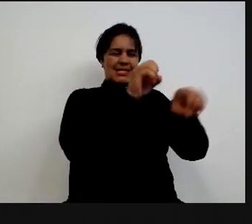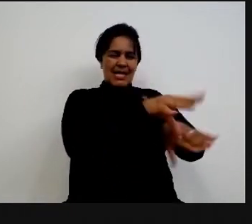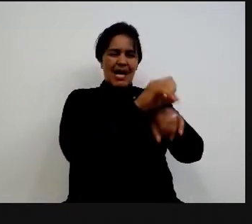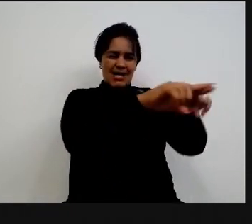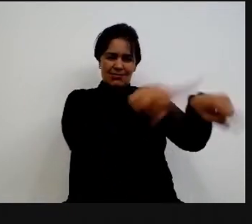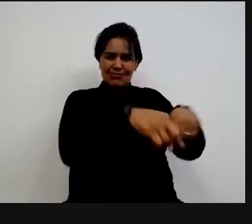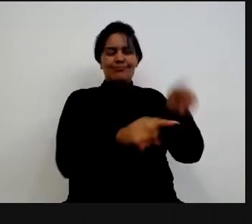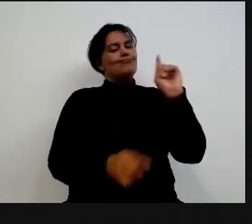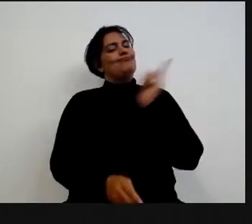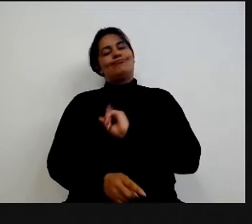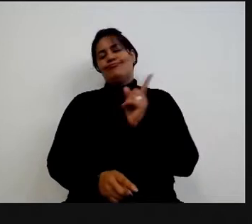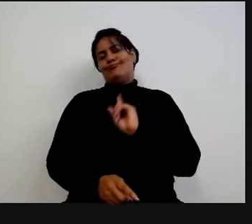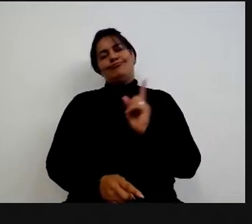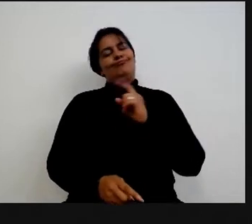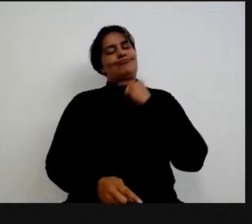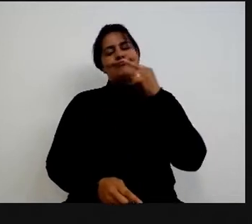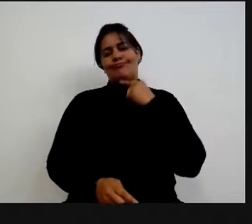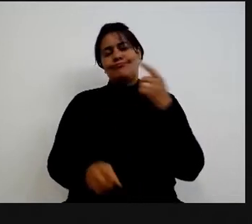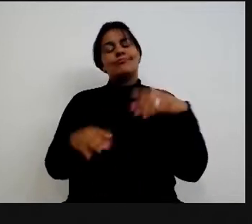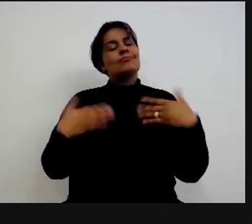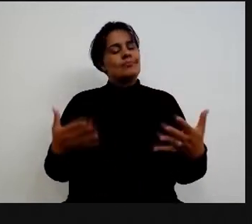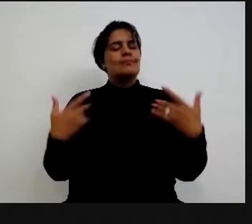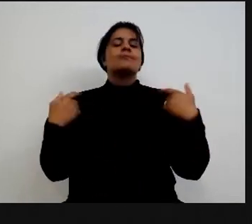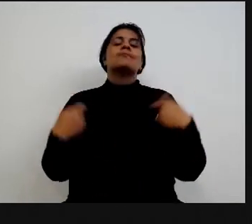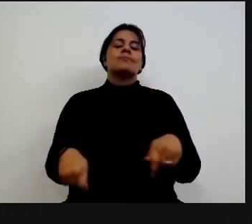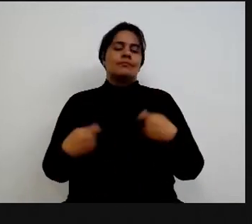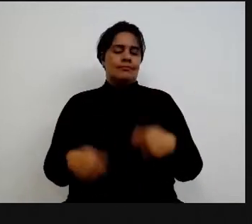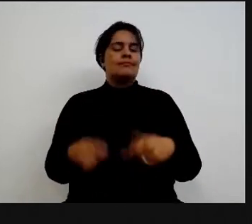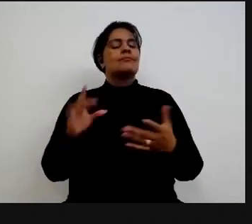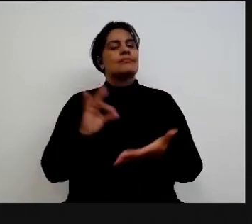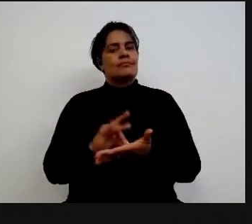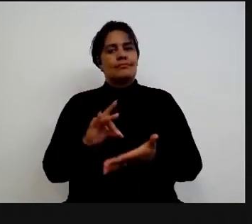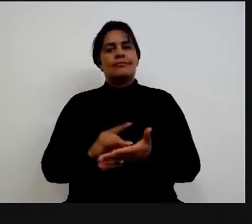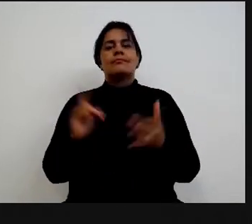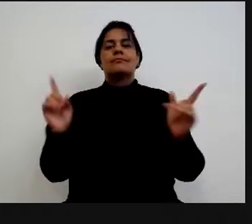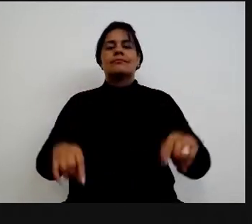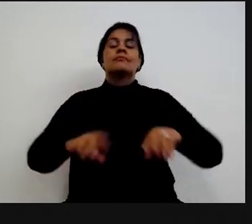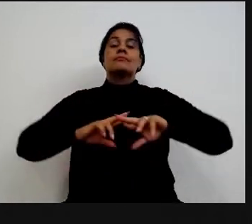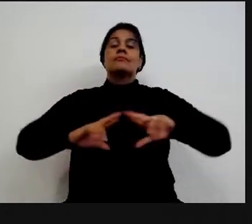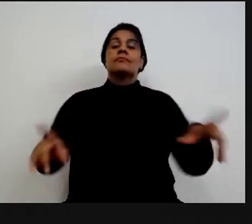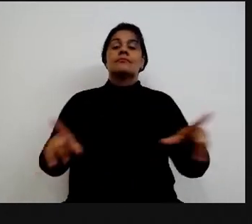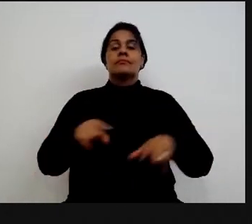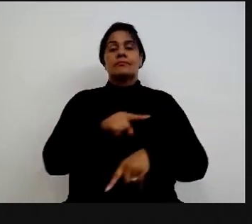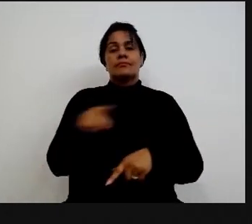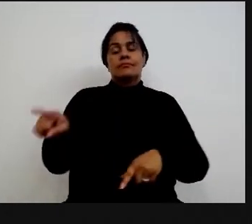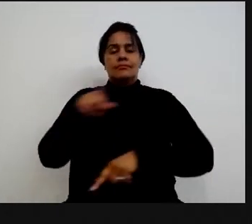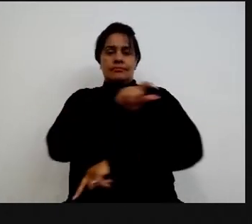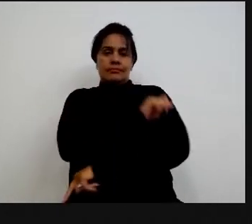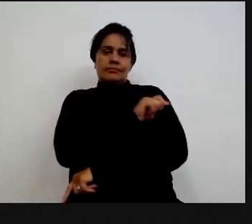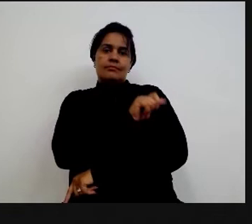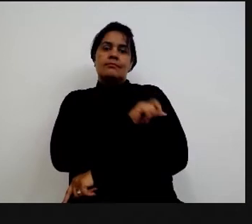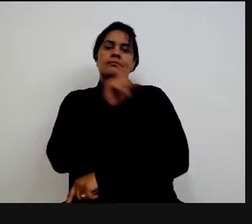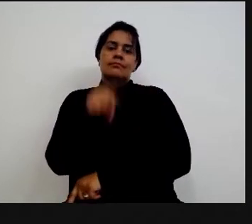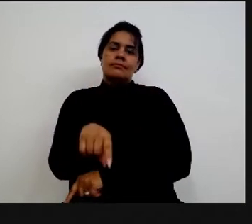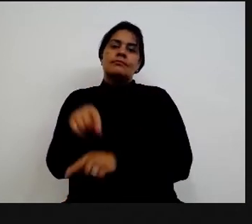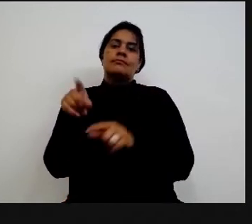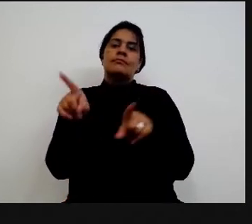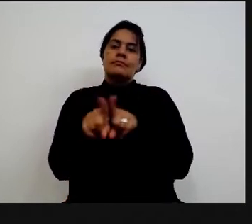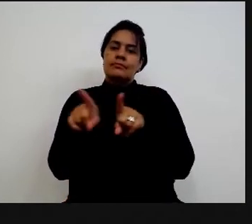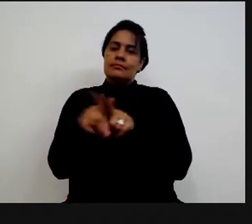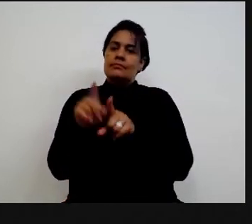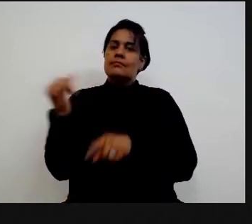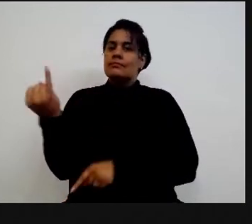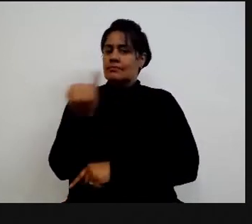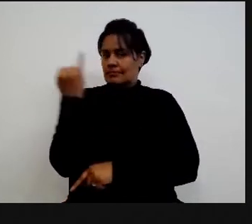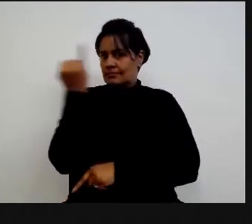entrar em sala de aula. Para você ver como que é importante fazer a diferença, inclusive dos alunos todos de estilos de aprendizagem, mas é importante também